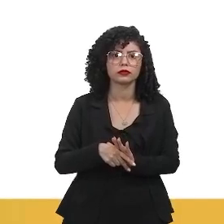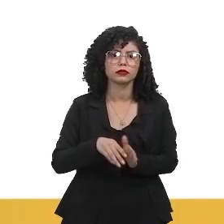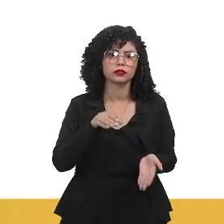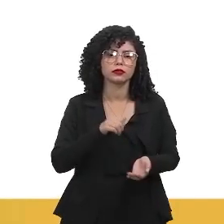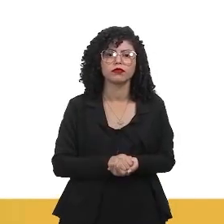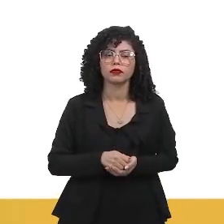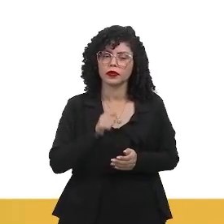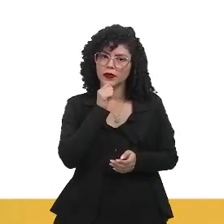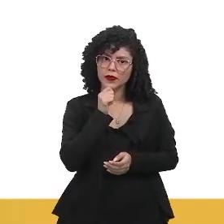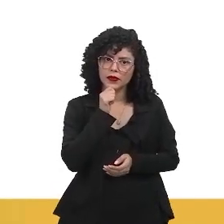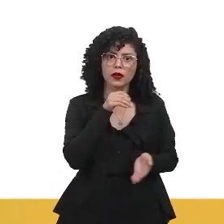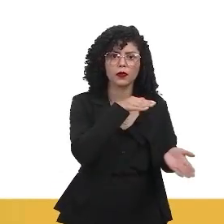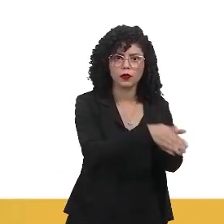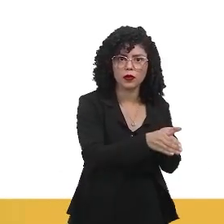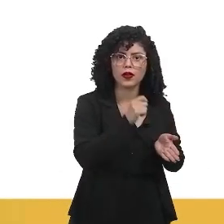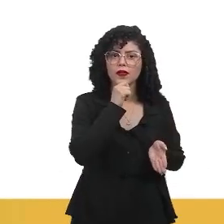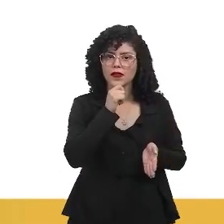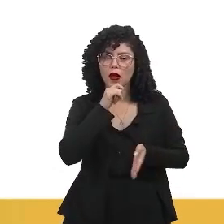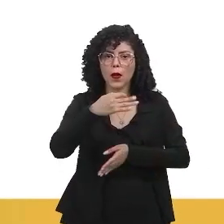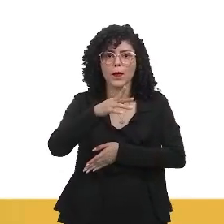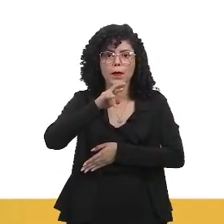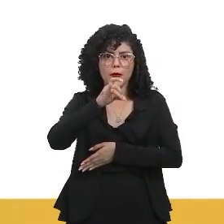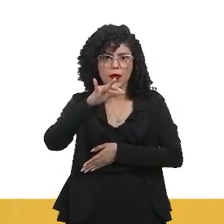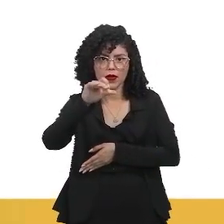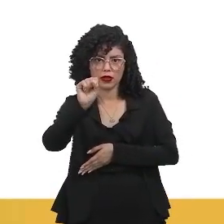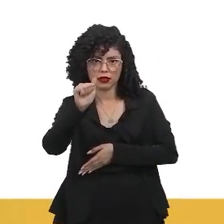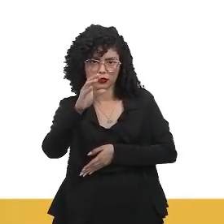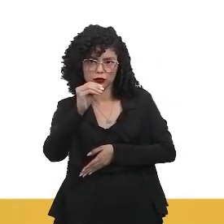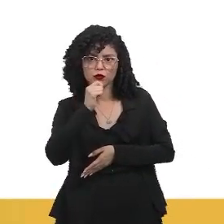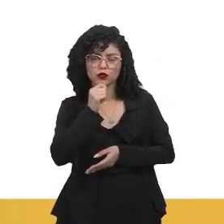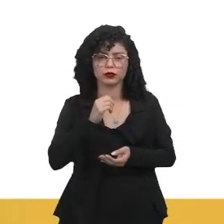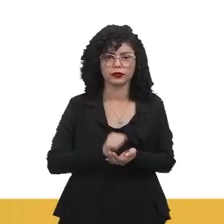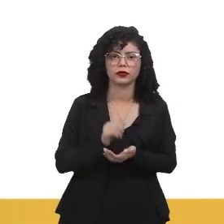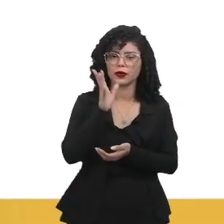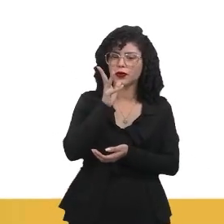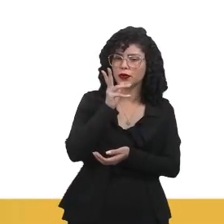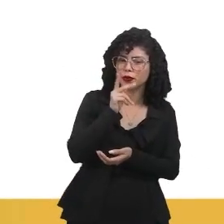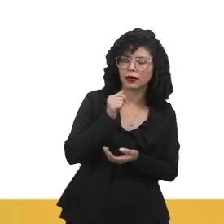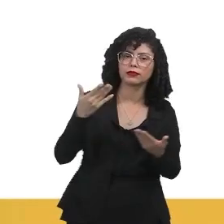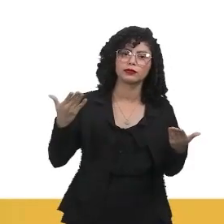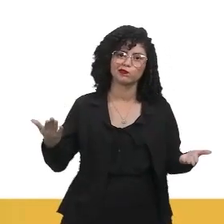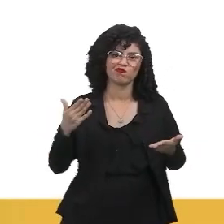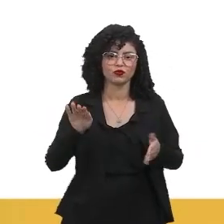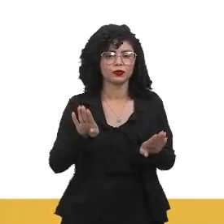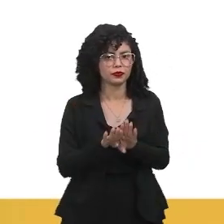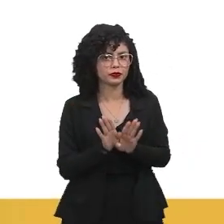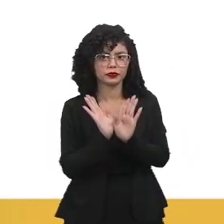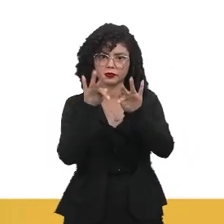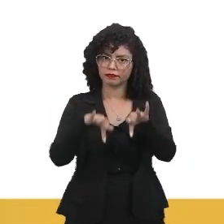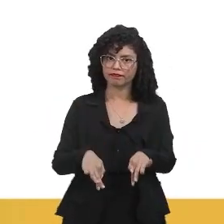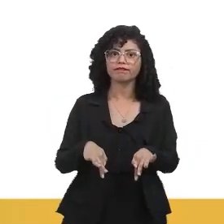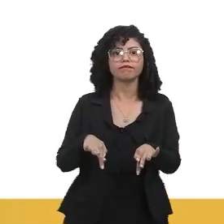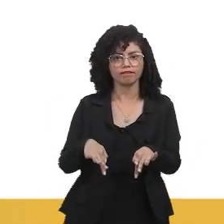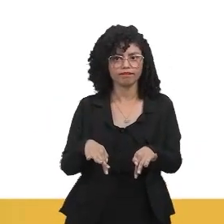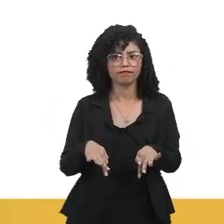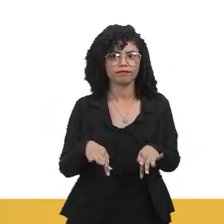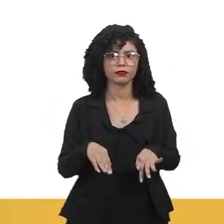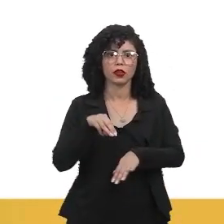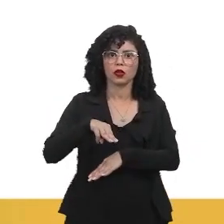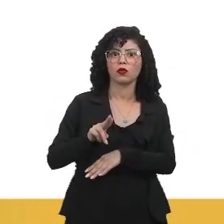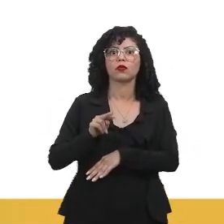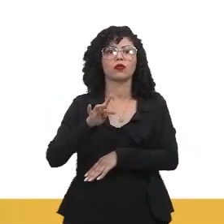classes sociais mais abastadas é sempre moroso, então acaba que, ao final do processo, acaba em